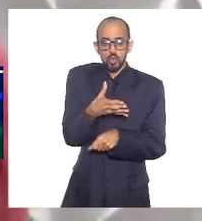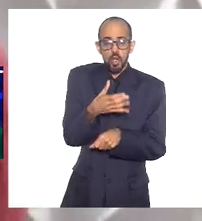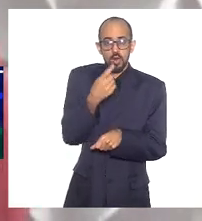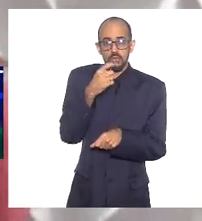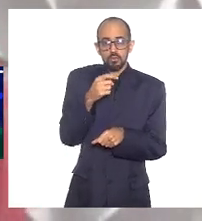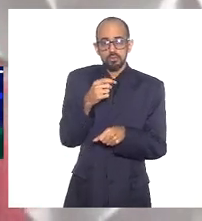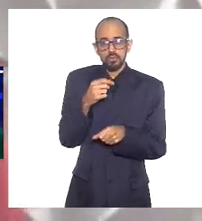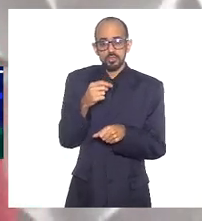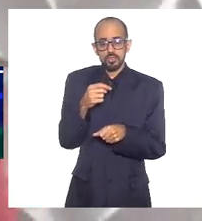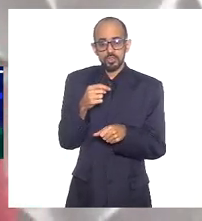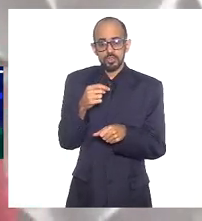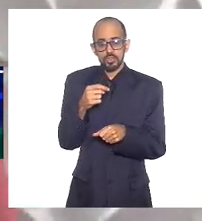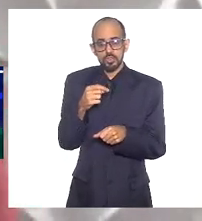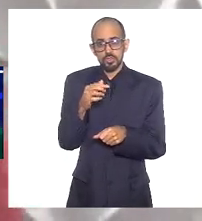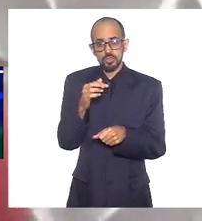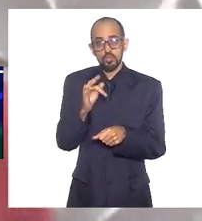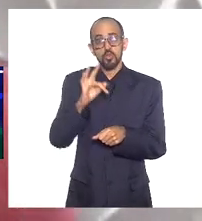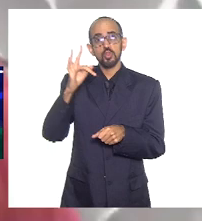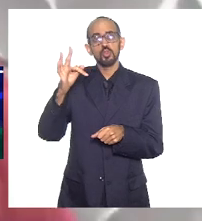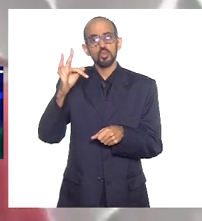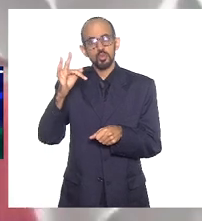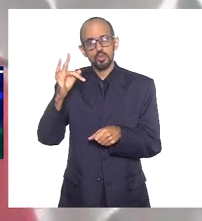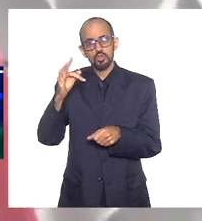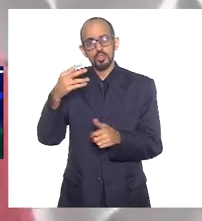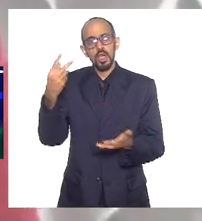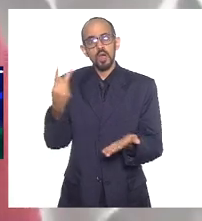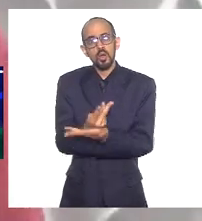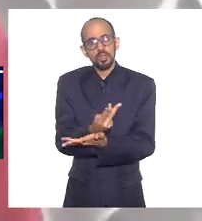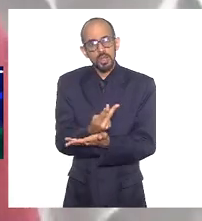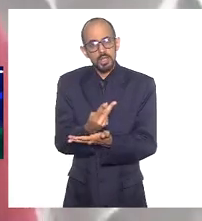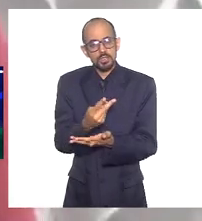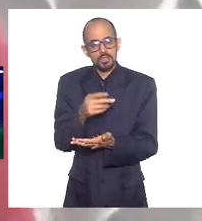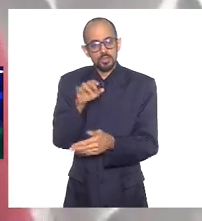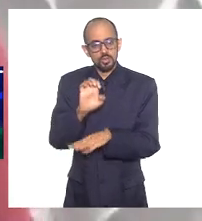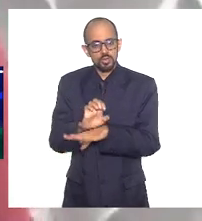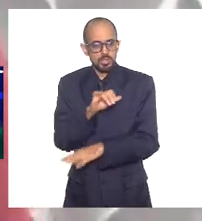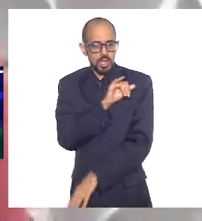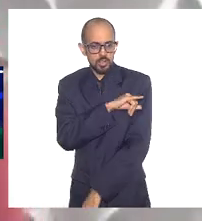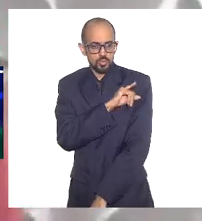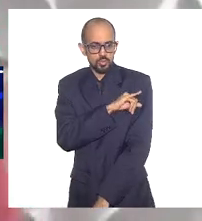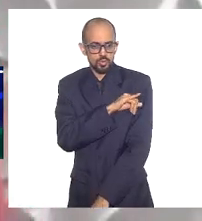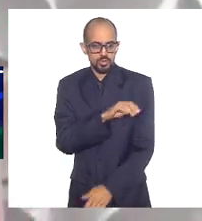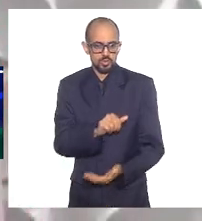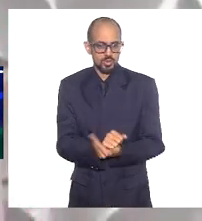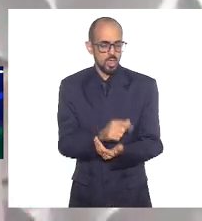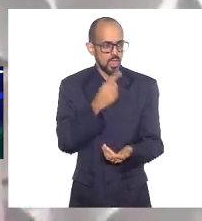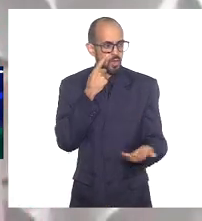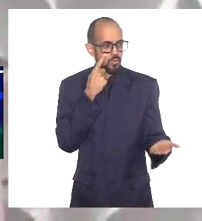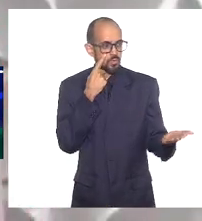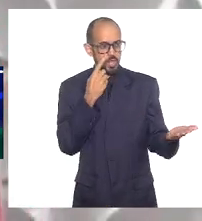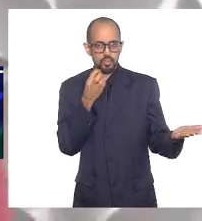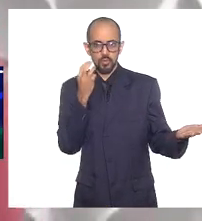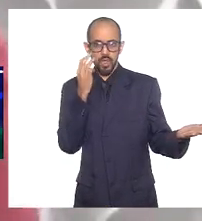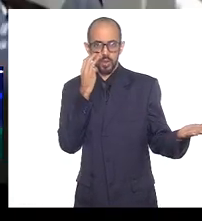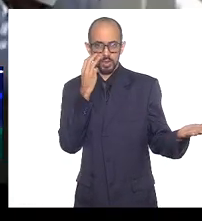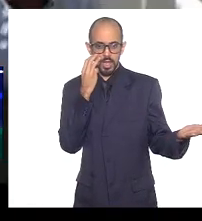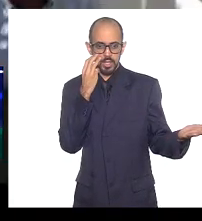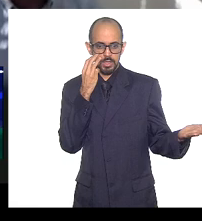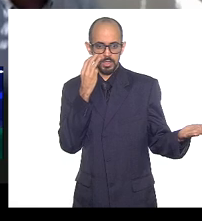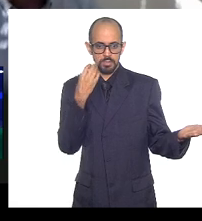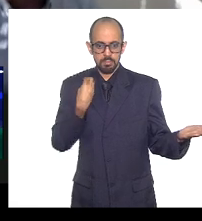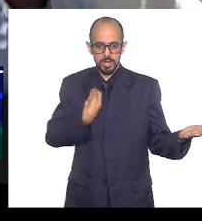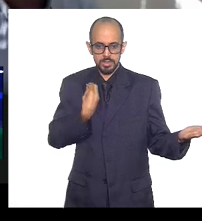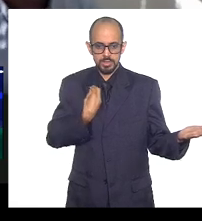os problemas que assolam o nosso estado vejo aqui o deputado Valdeck Carneiro que está comigo tanto na CPI do